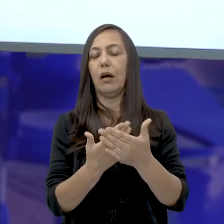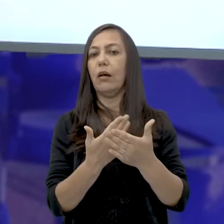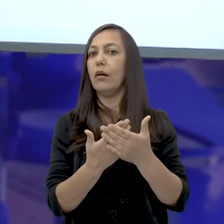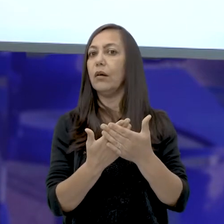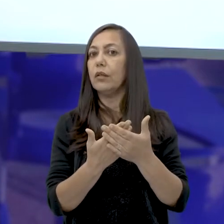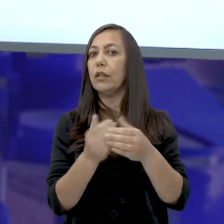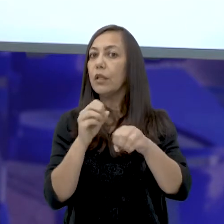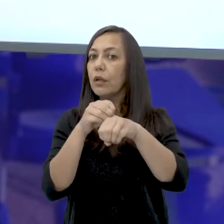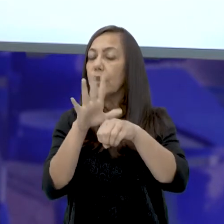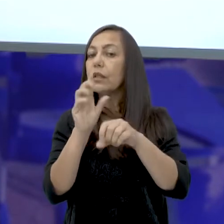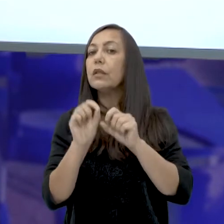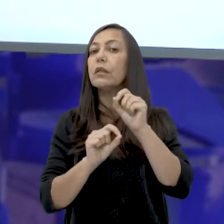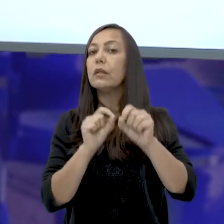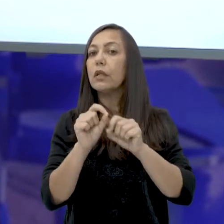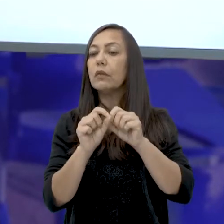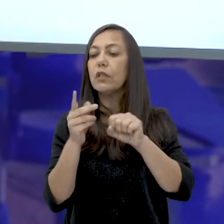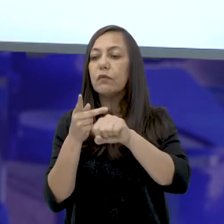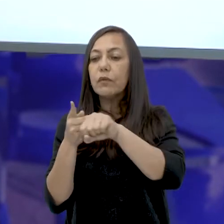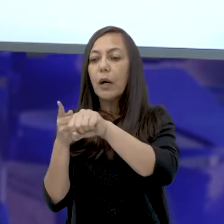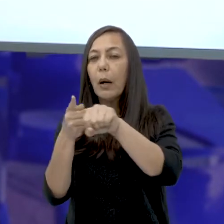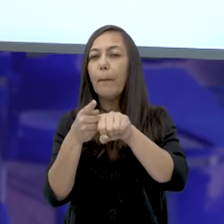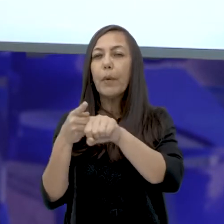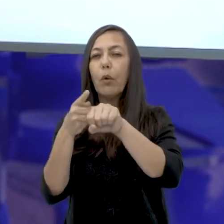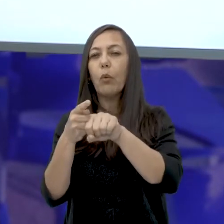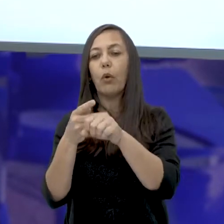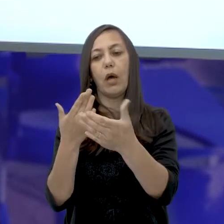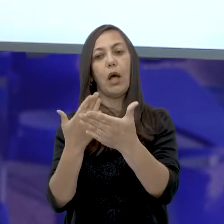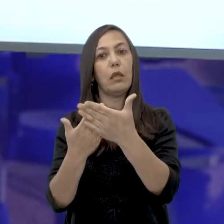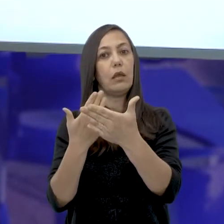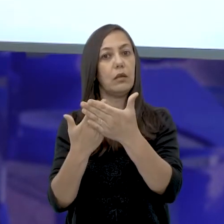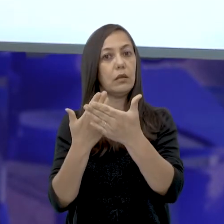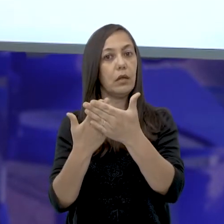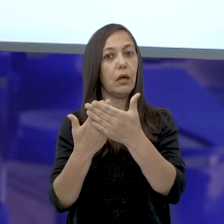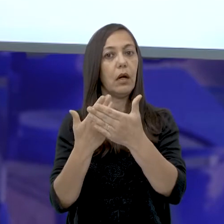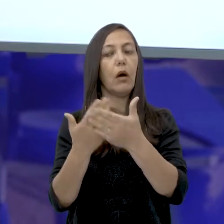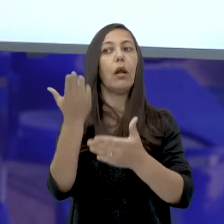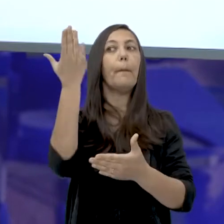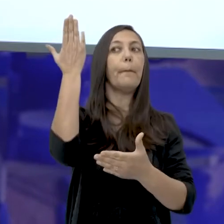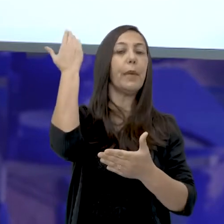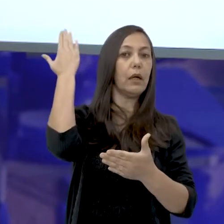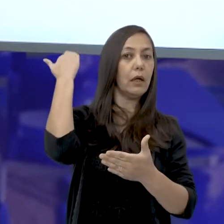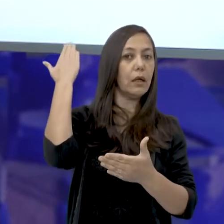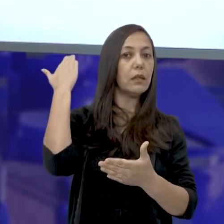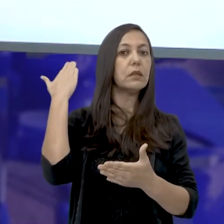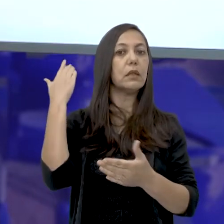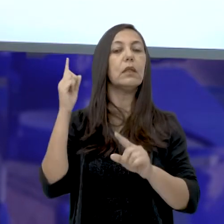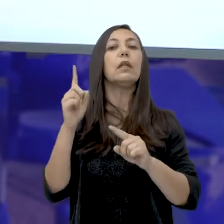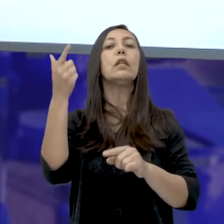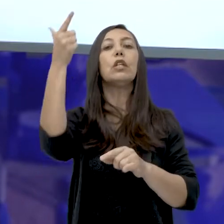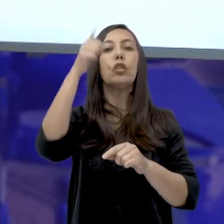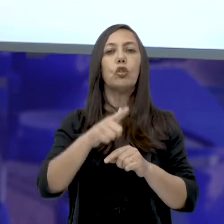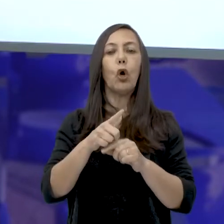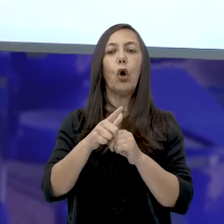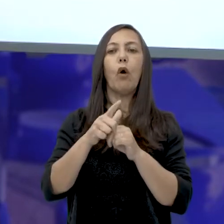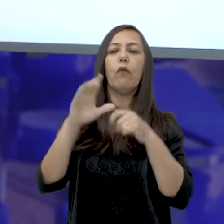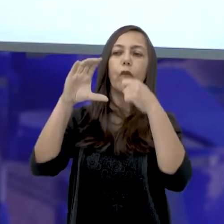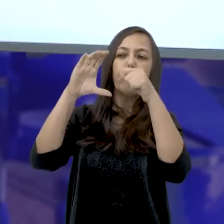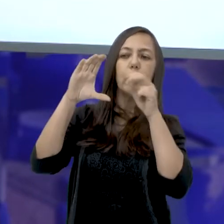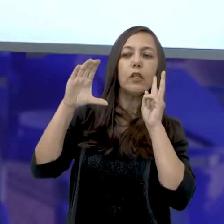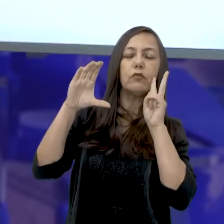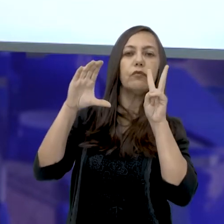relacionada às religiões. Então, para esta aula, temos uma atividade complementar que irá exigir uma